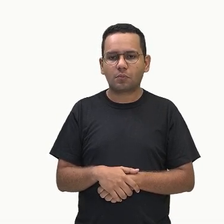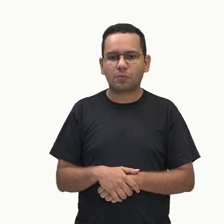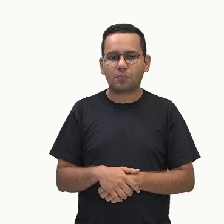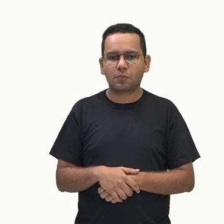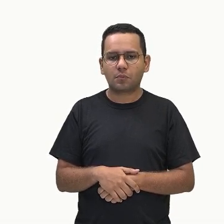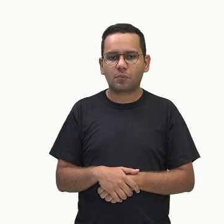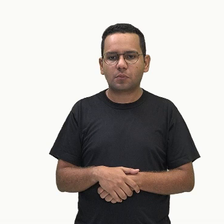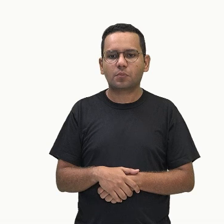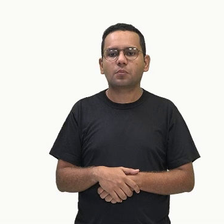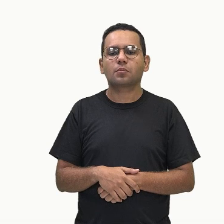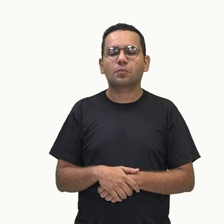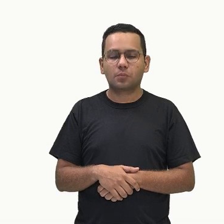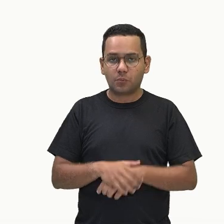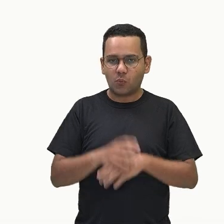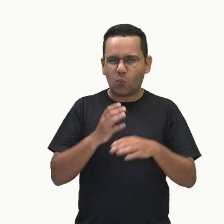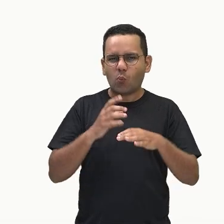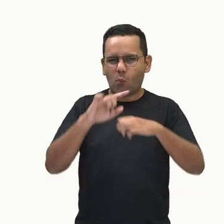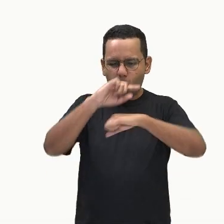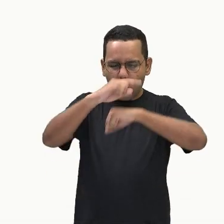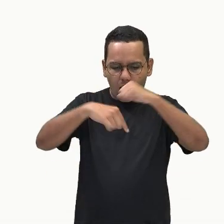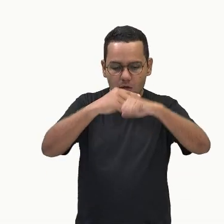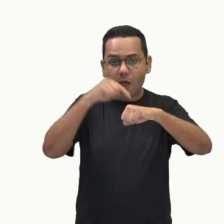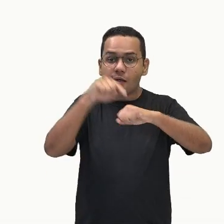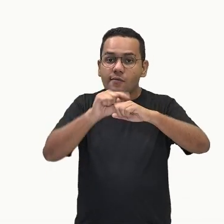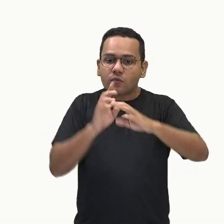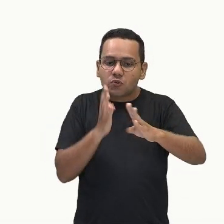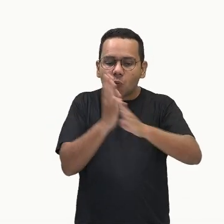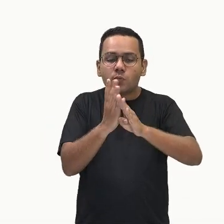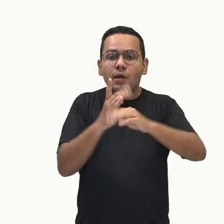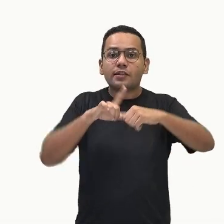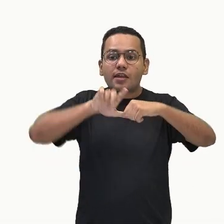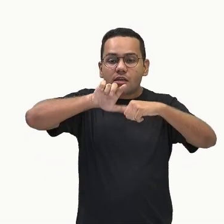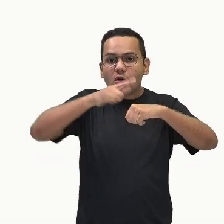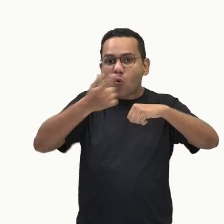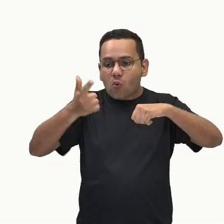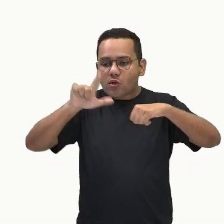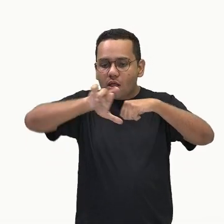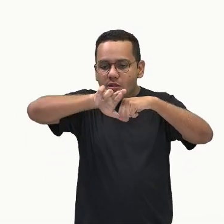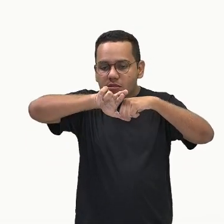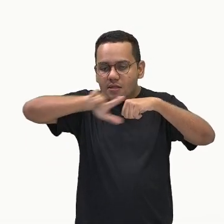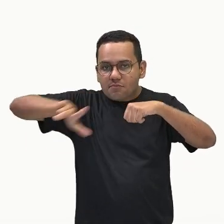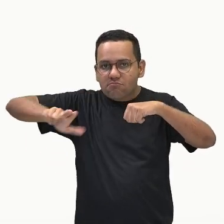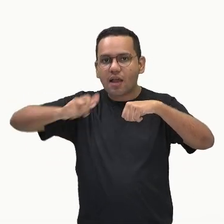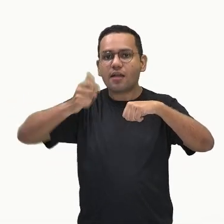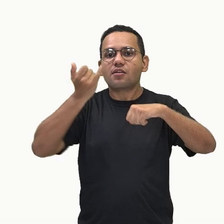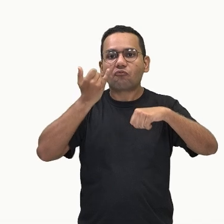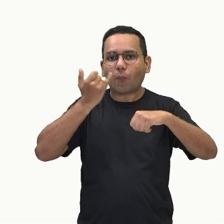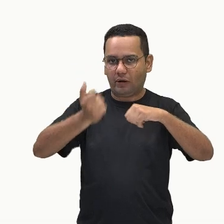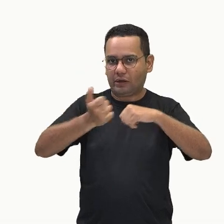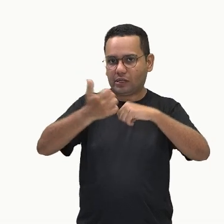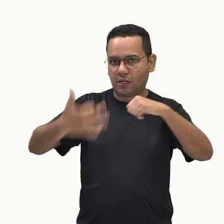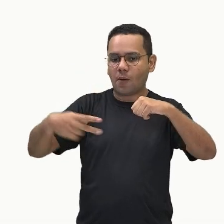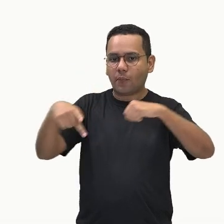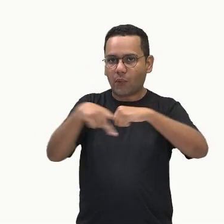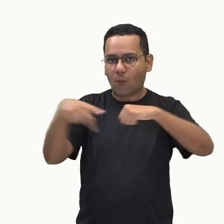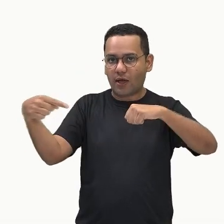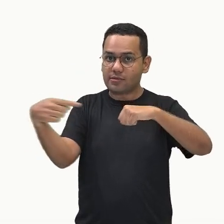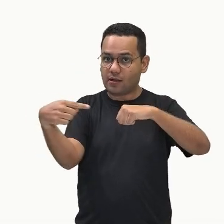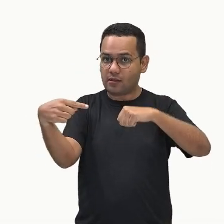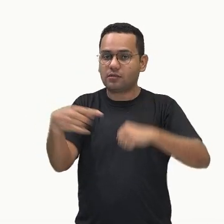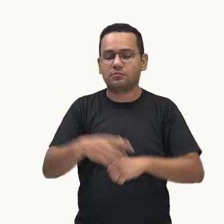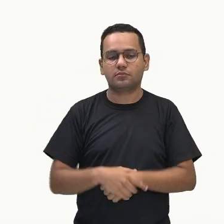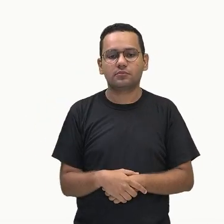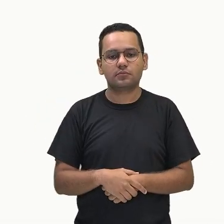suas particularidades, certo? E aí nós temos o nosso primeiro